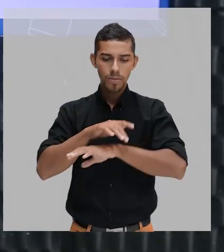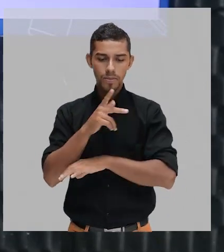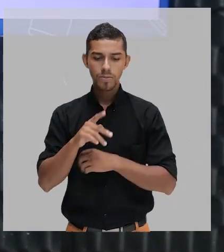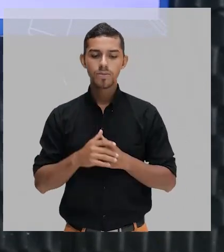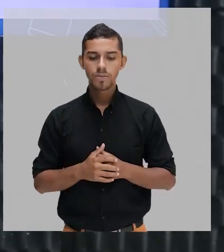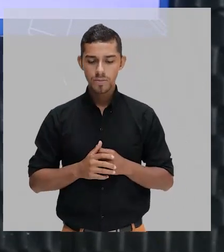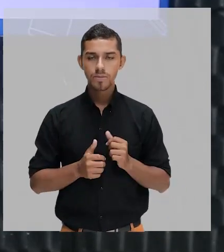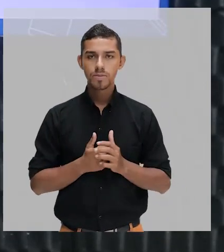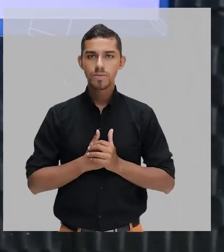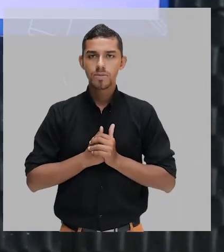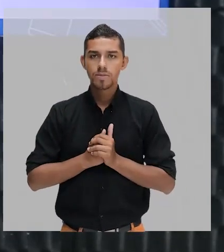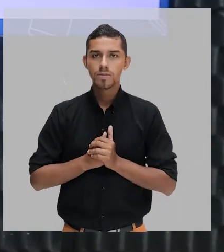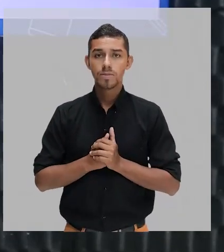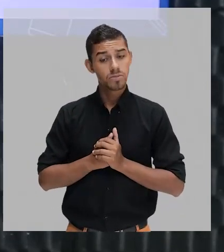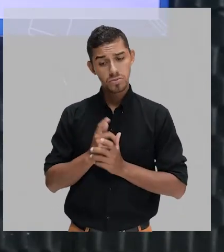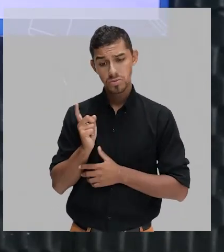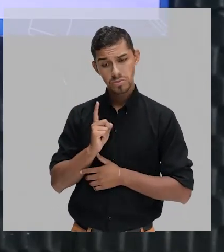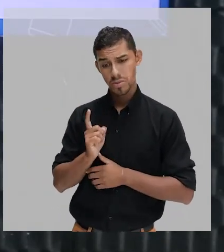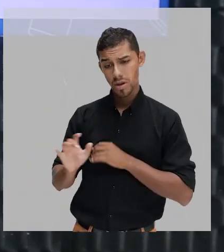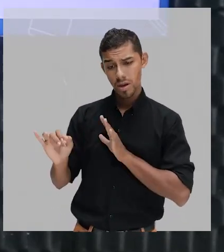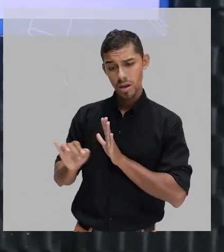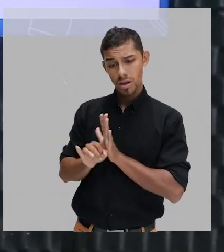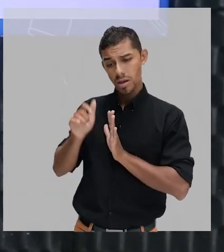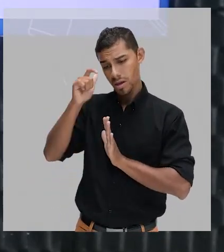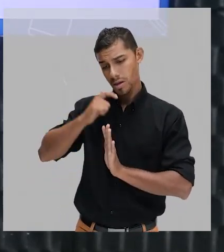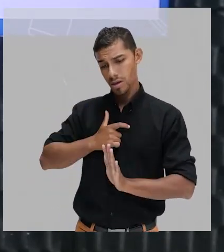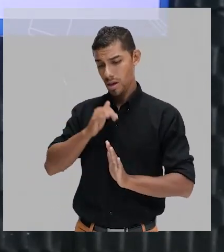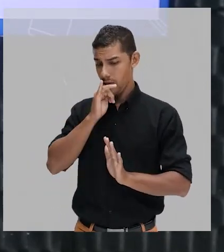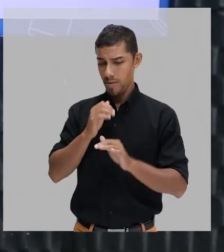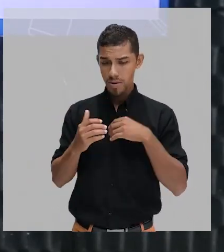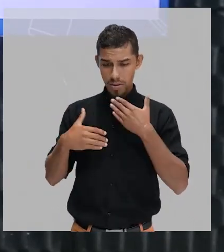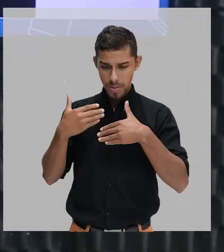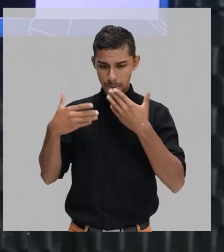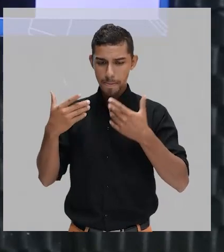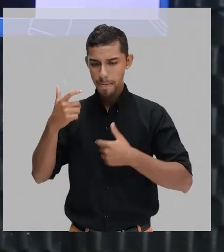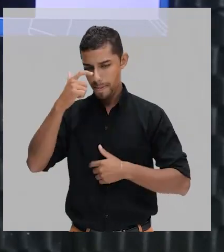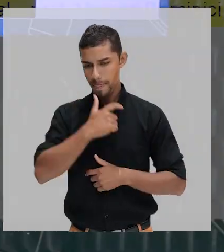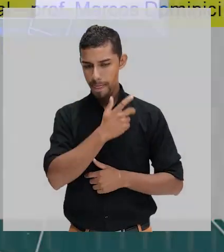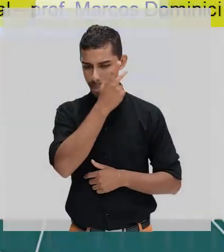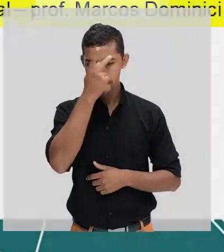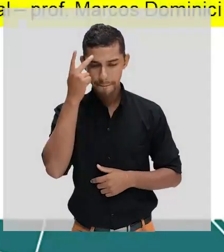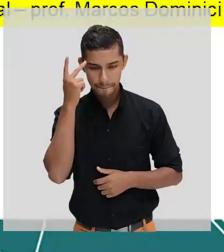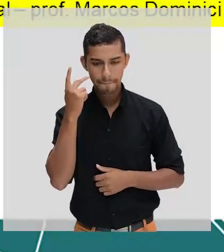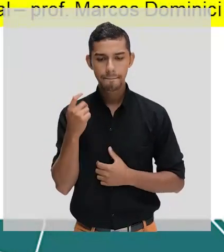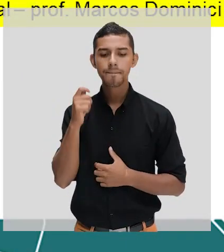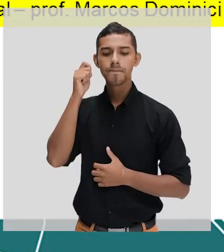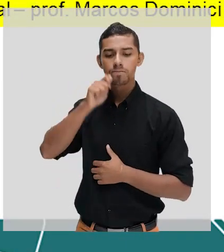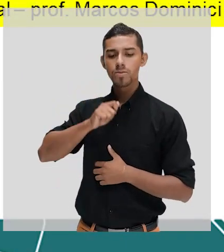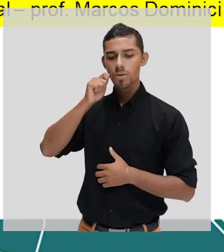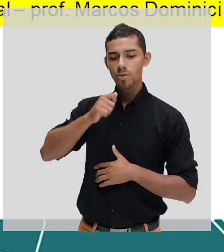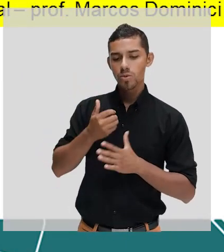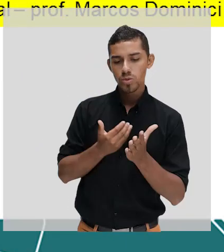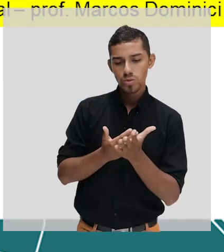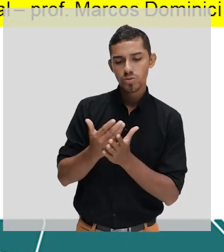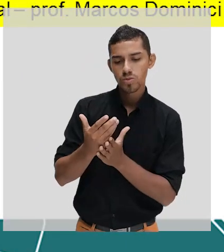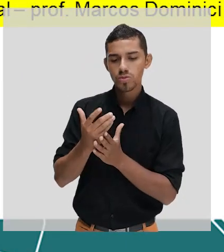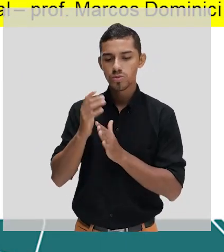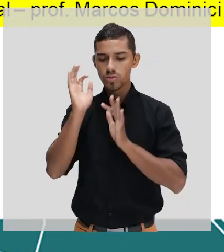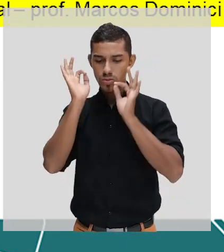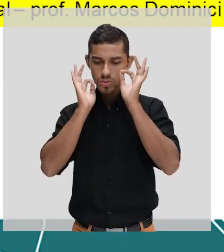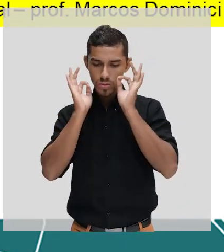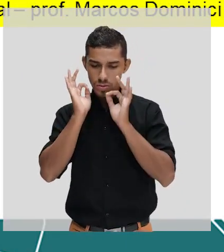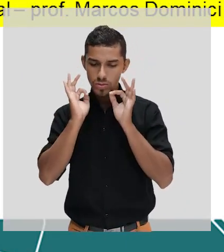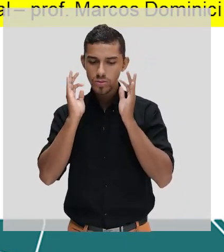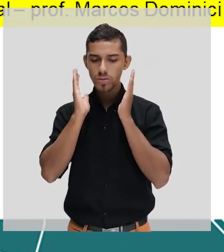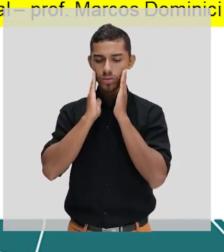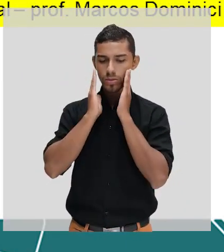audiovisual. Não é uma mera identificação, é um processo de criação do personagem. Quando o ator começa o processo de maquiagem, e aí